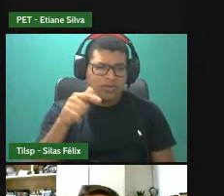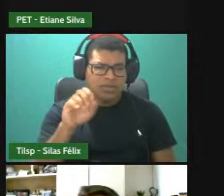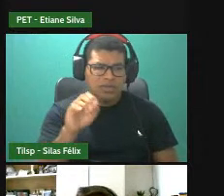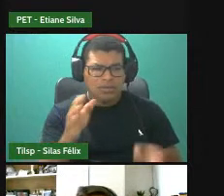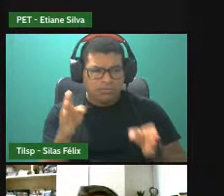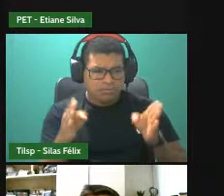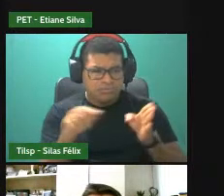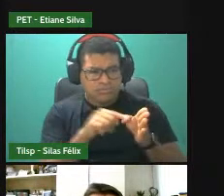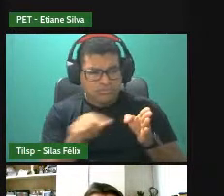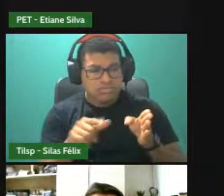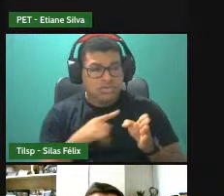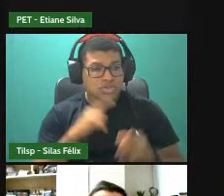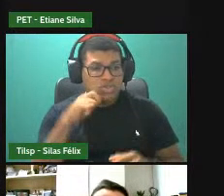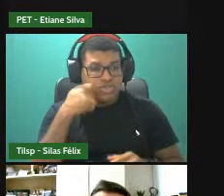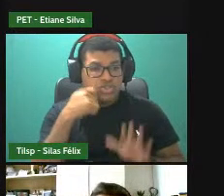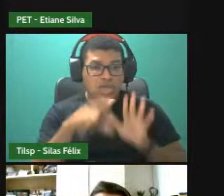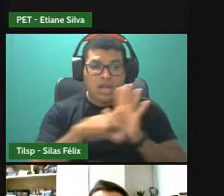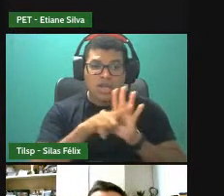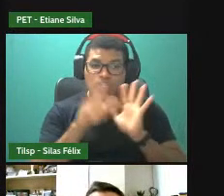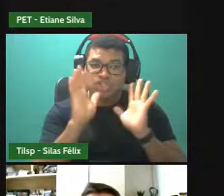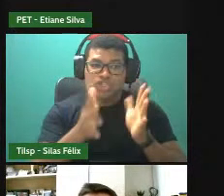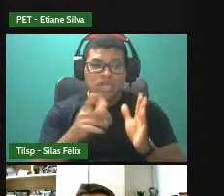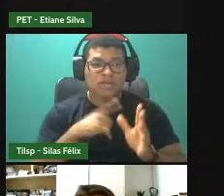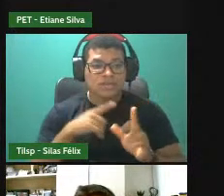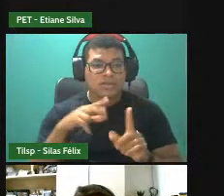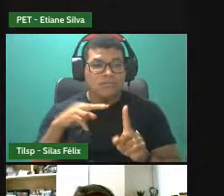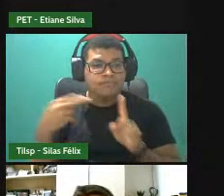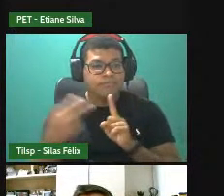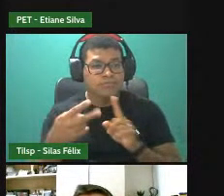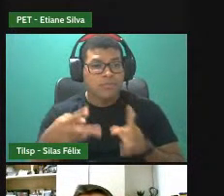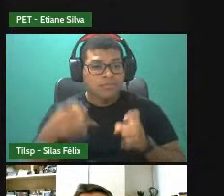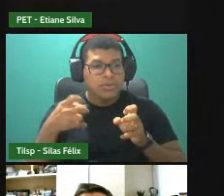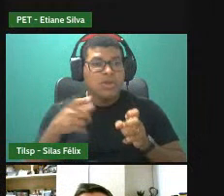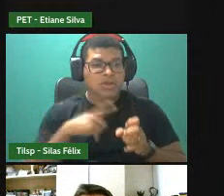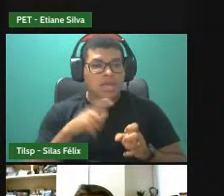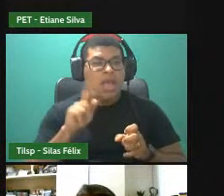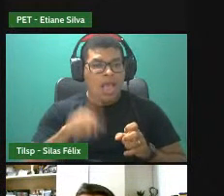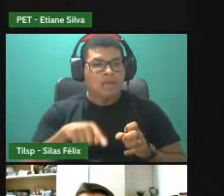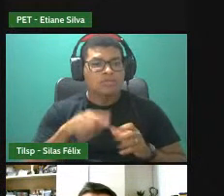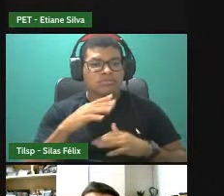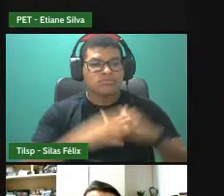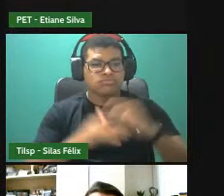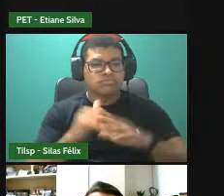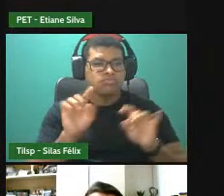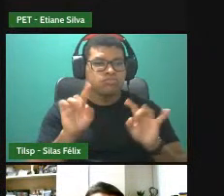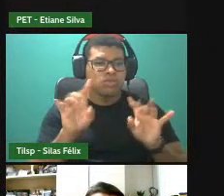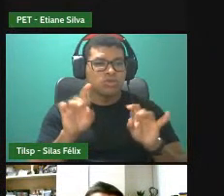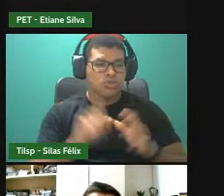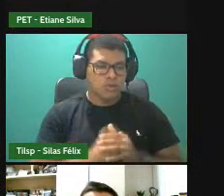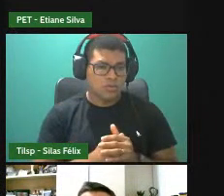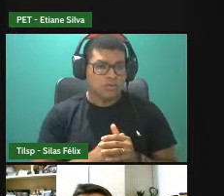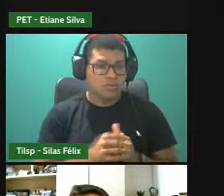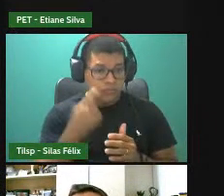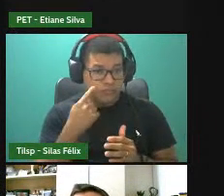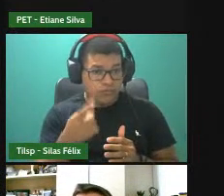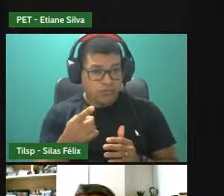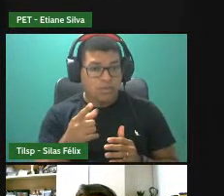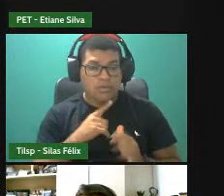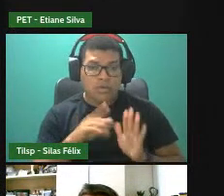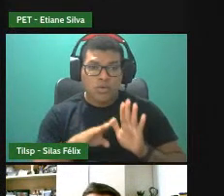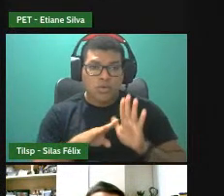gente já tinha odontologia legal reconhecida como especialidade, tá? Então isso é bastante interessante. O crescimento dela é